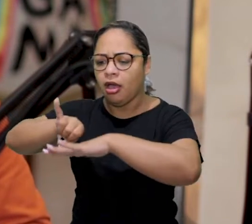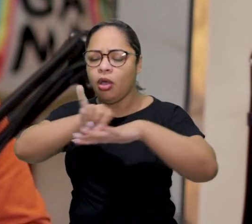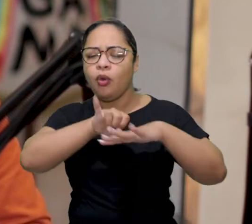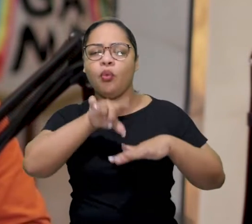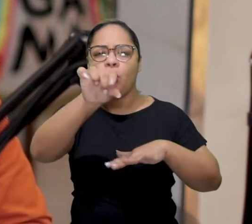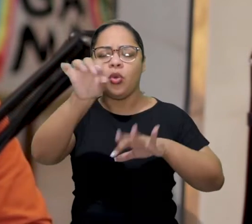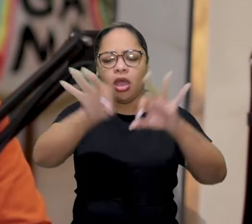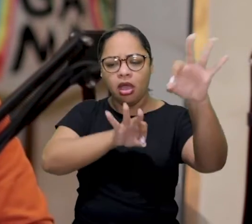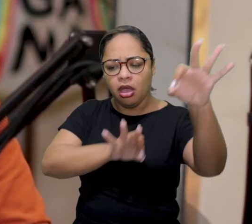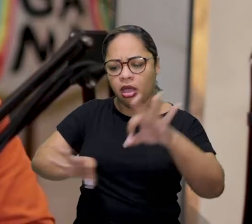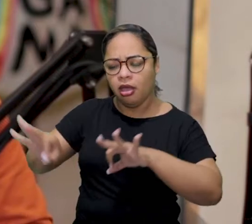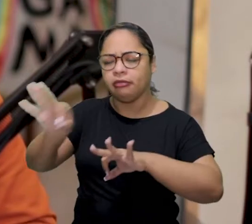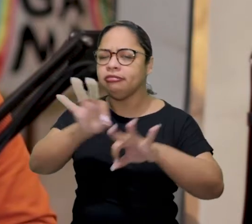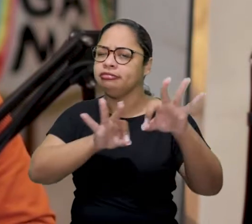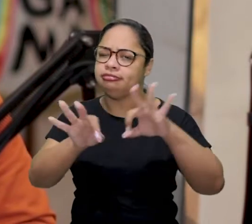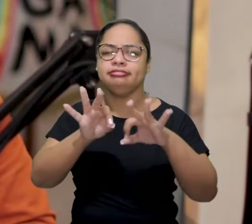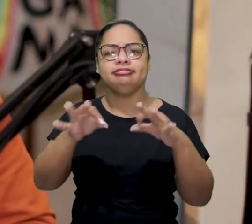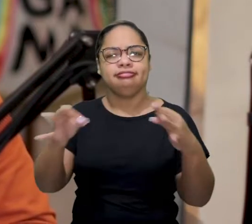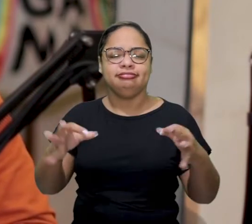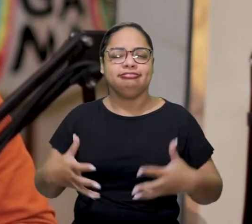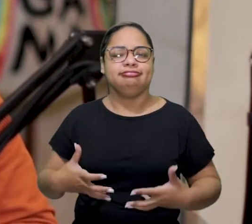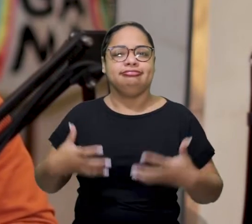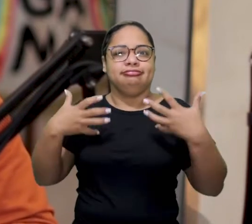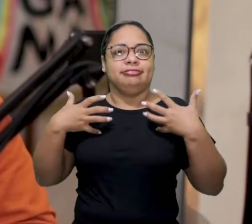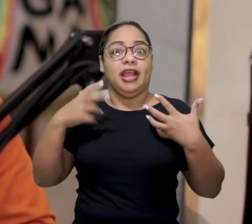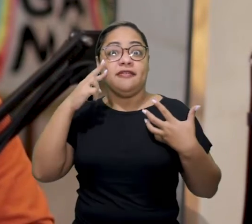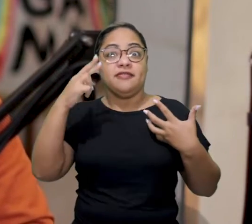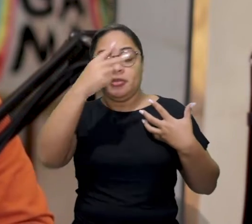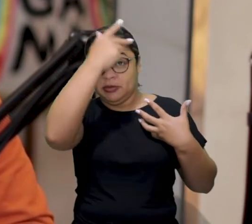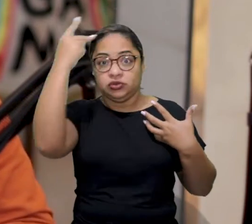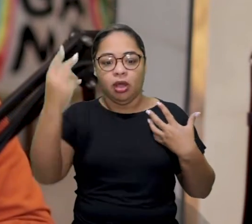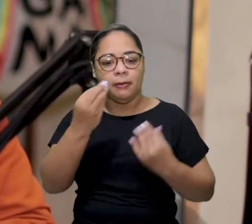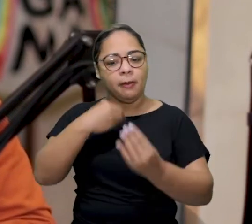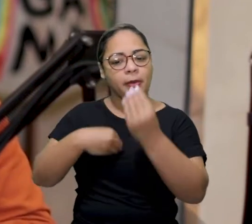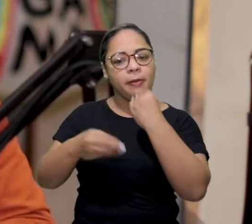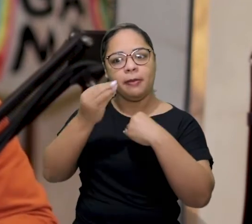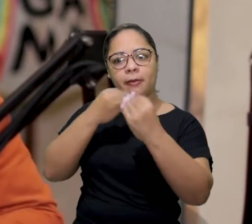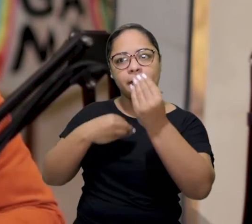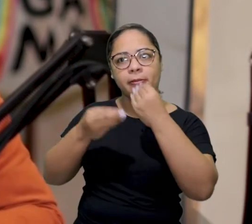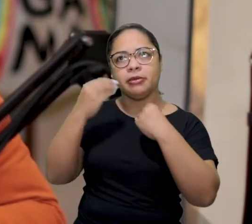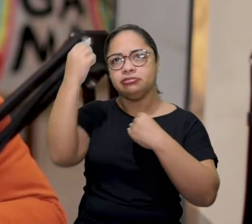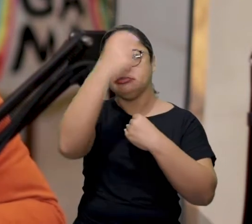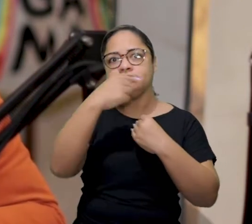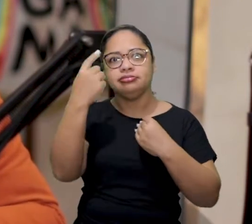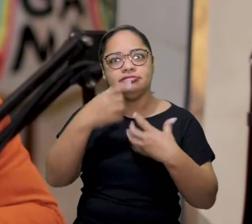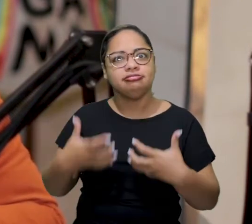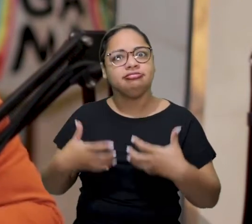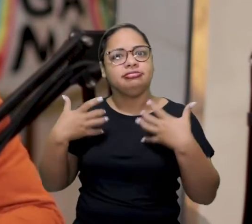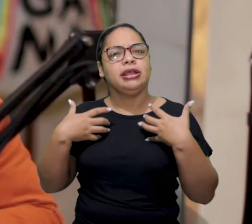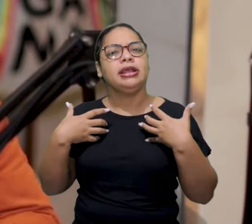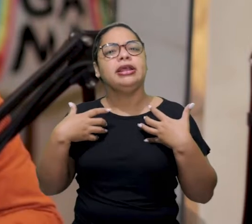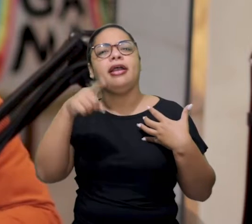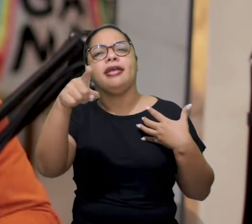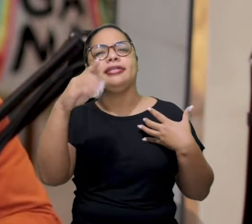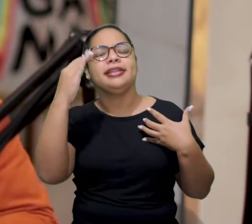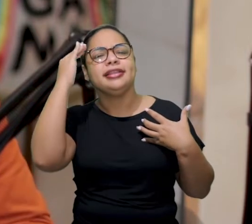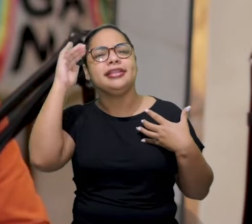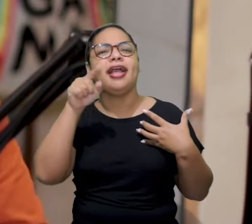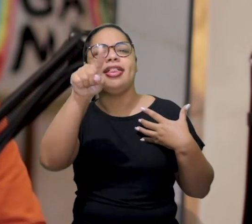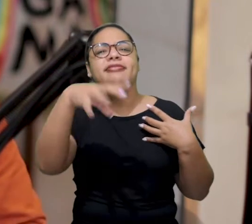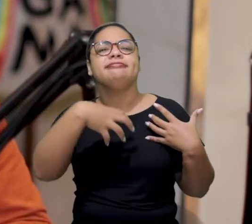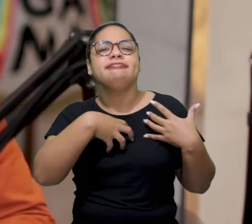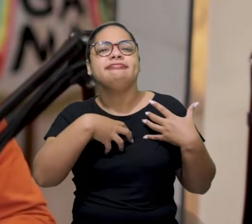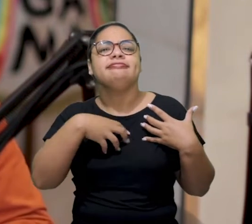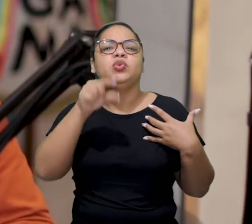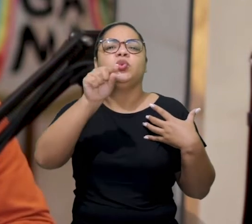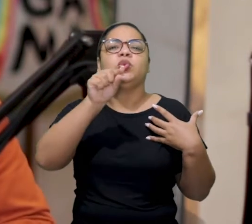ter uma muito viável então via é cara das pessoas comendo mais ou menos tentar entender o